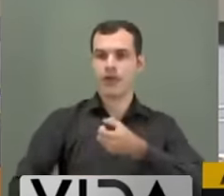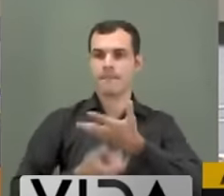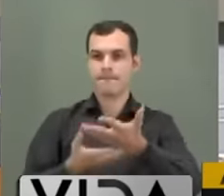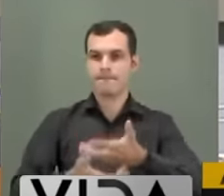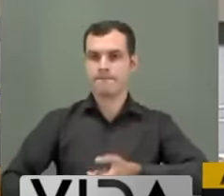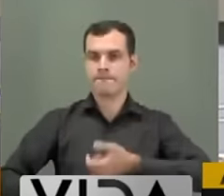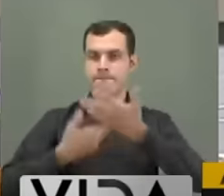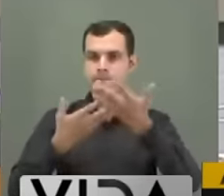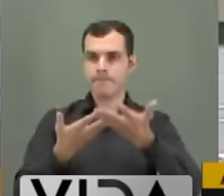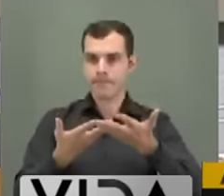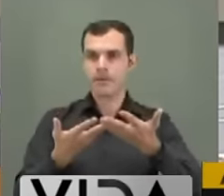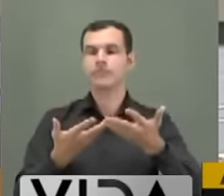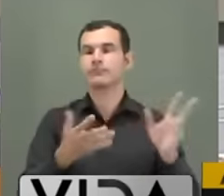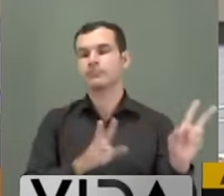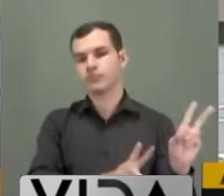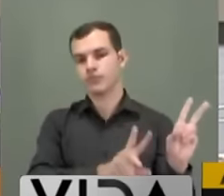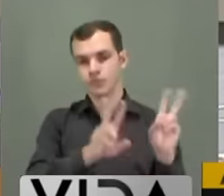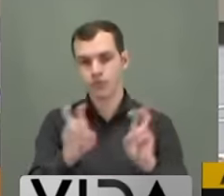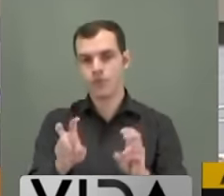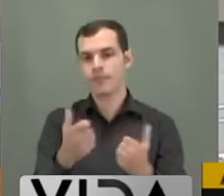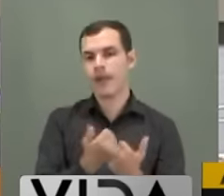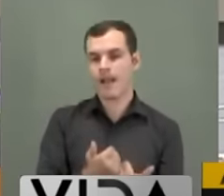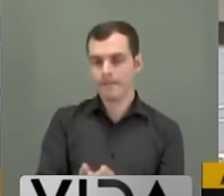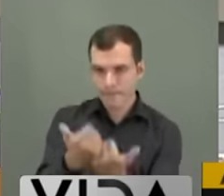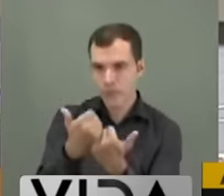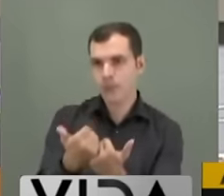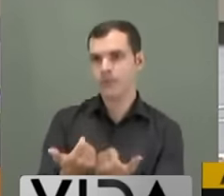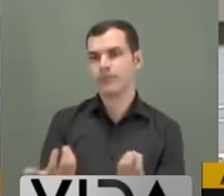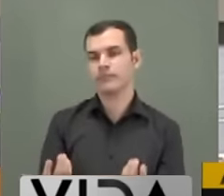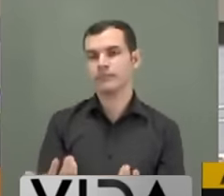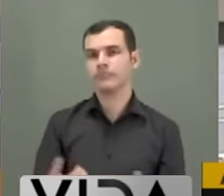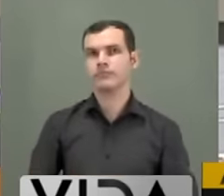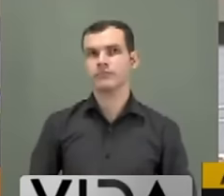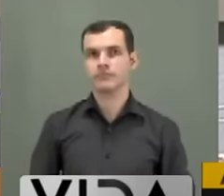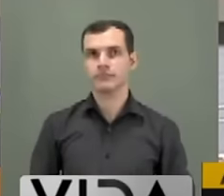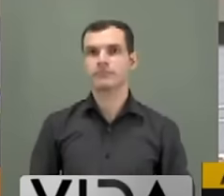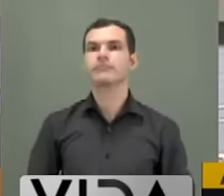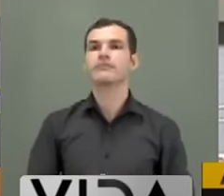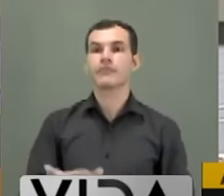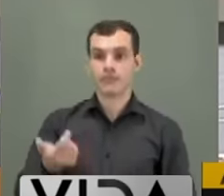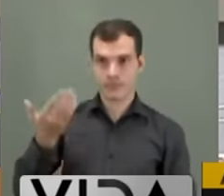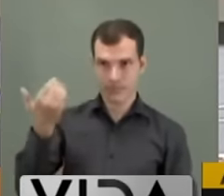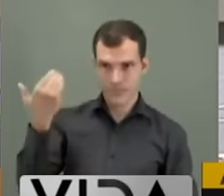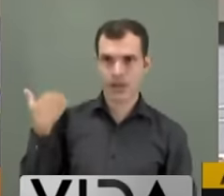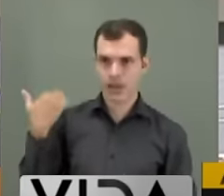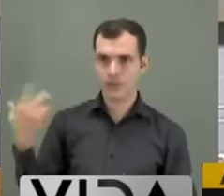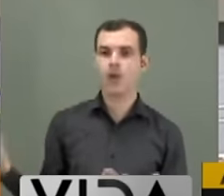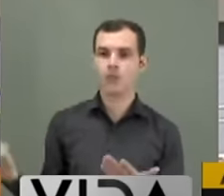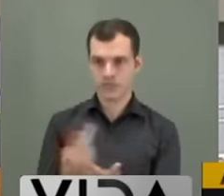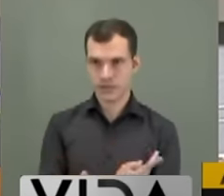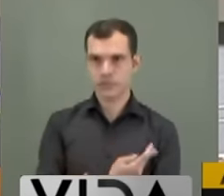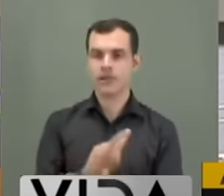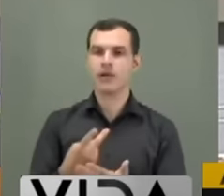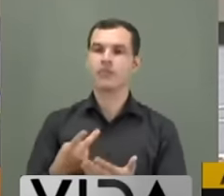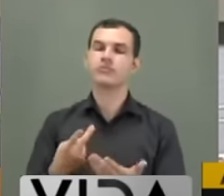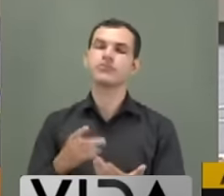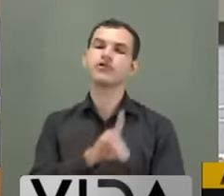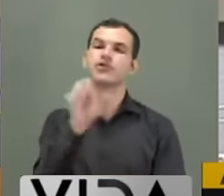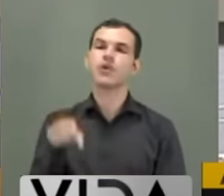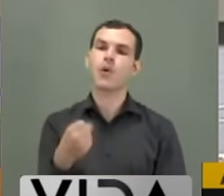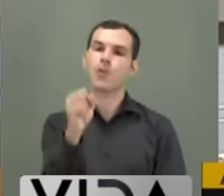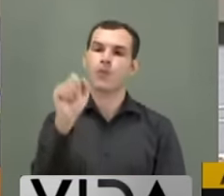qual ele, de certa maneira, apoiava o movimento de quebradeira do 8 de